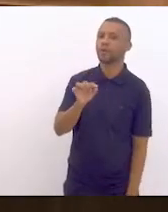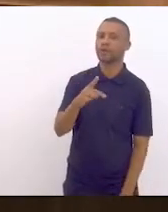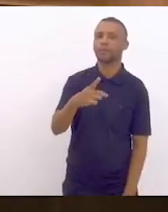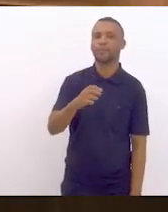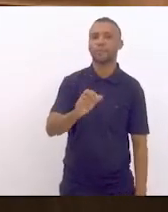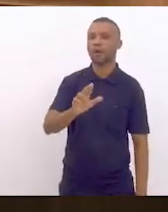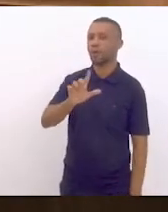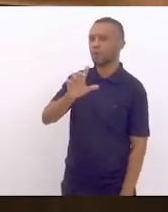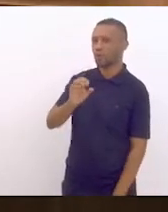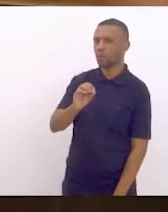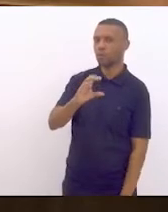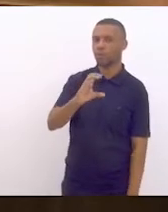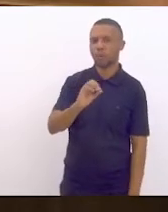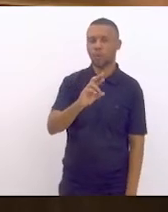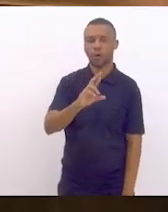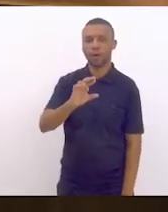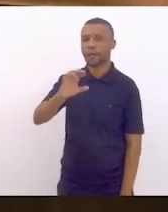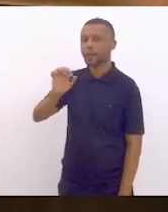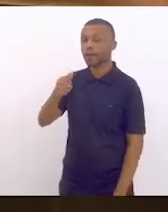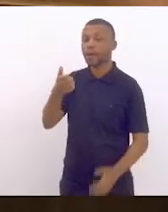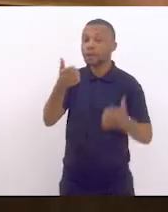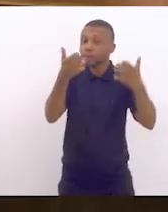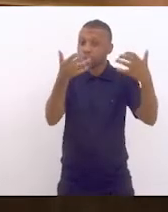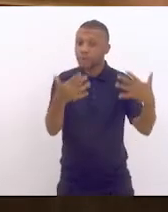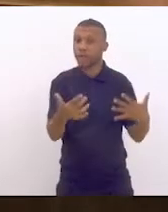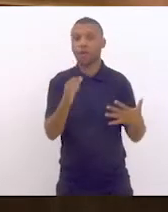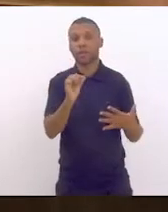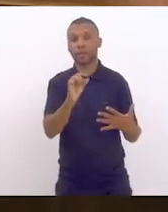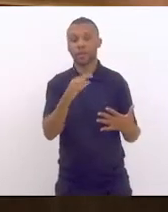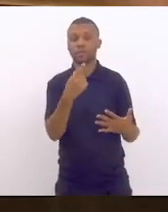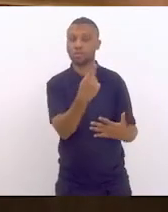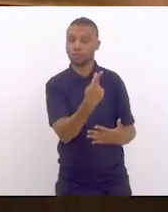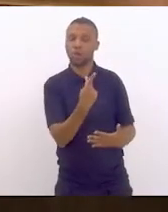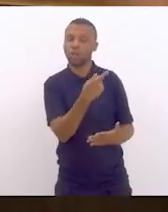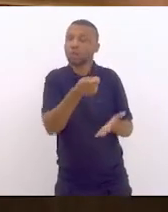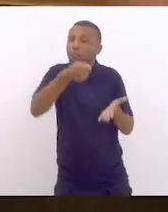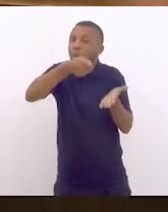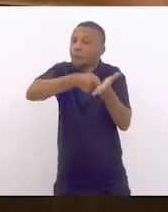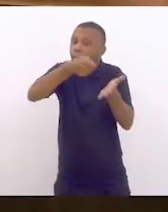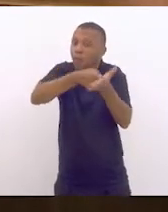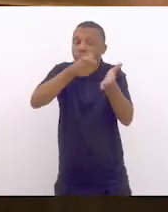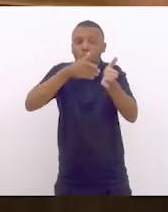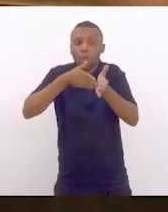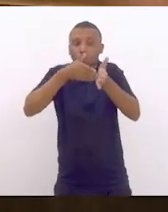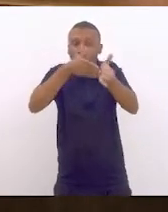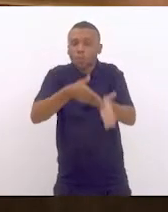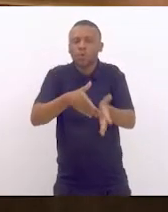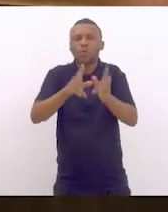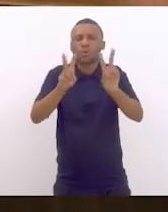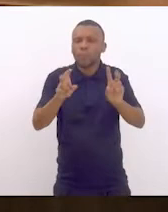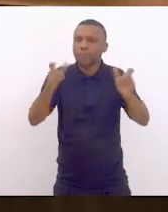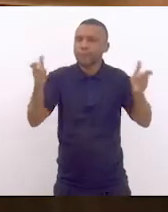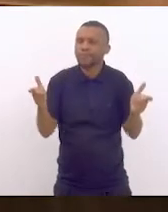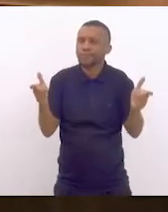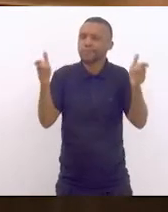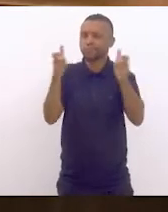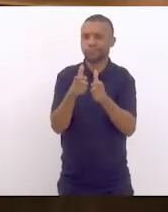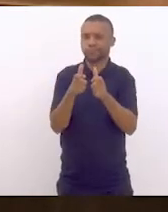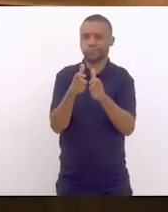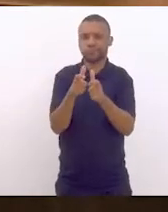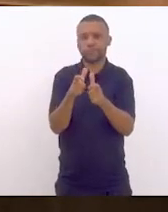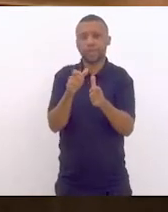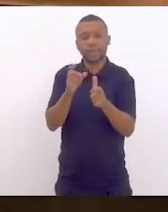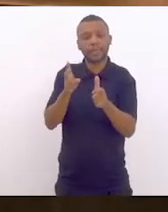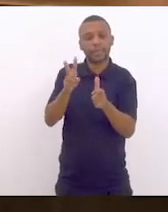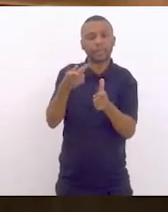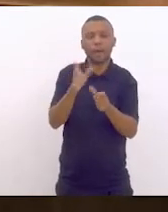para o deputado que, apesar de sermos muito rigorosos na questão da redução, né, e sempre quando a gente tira um